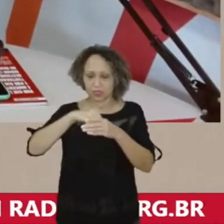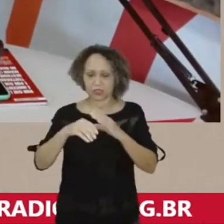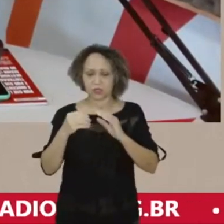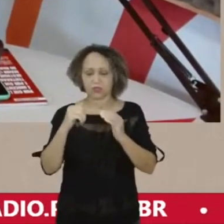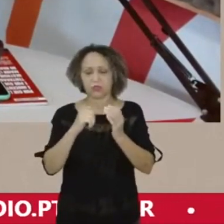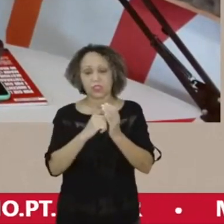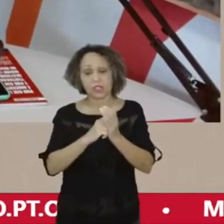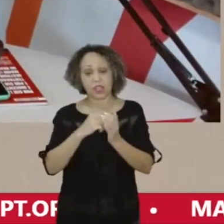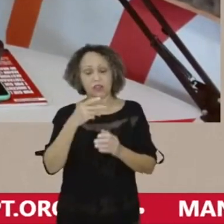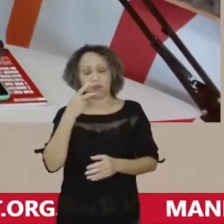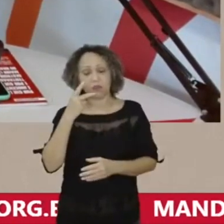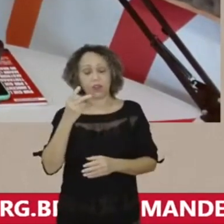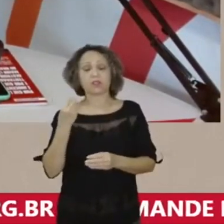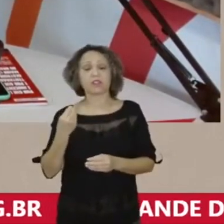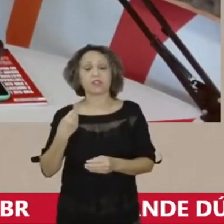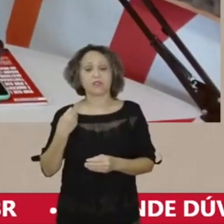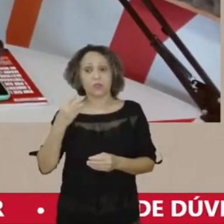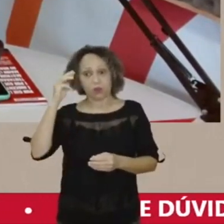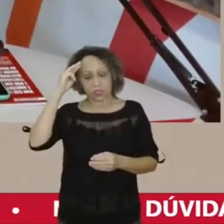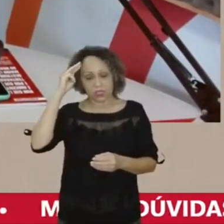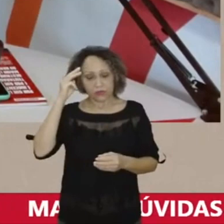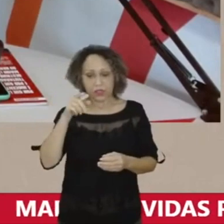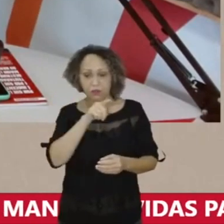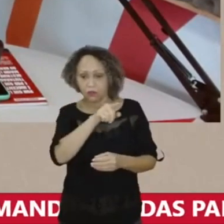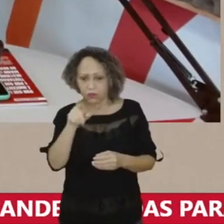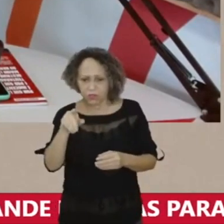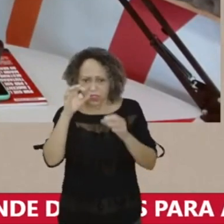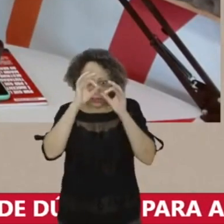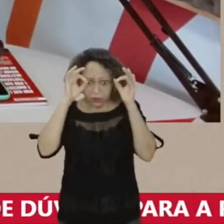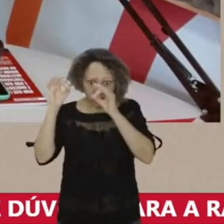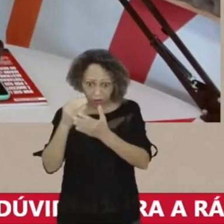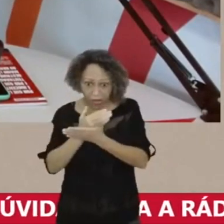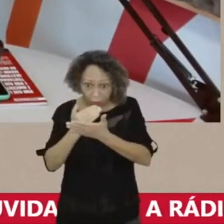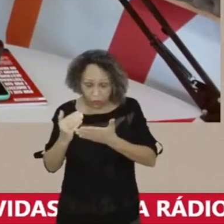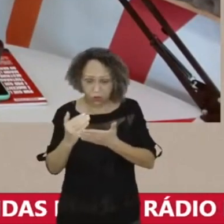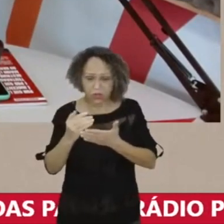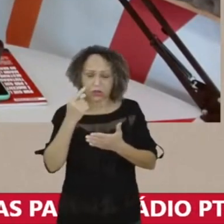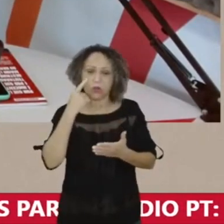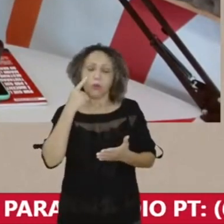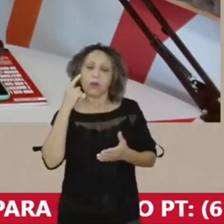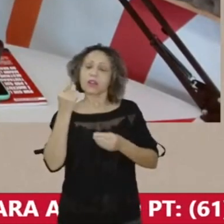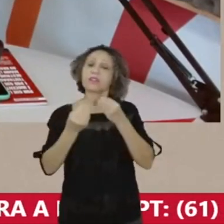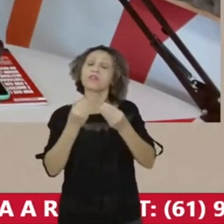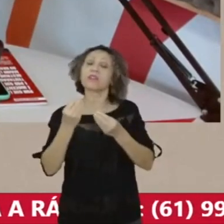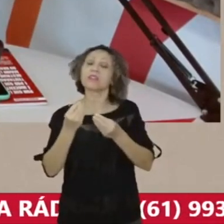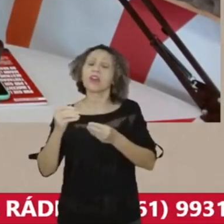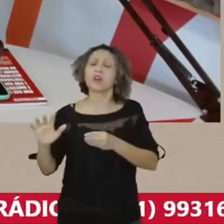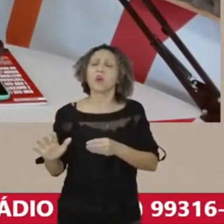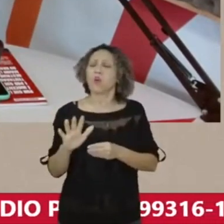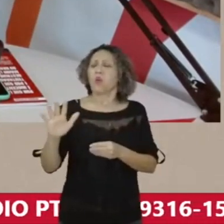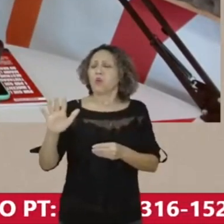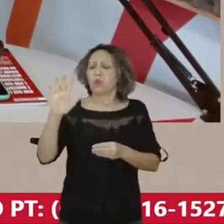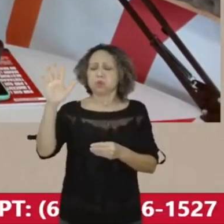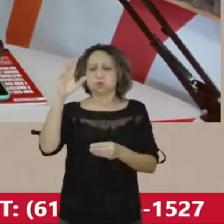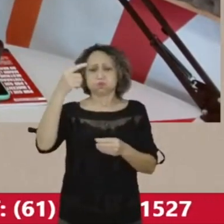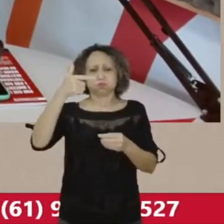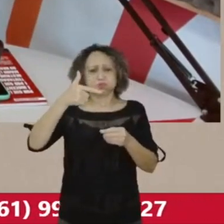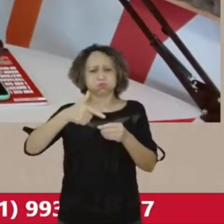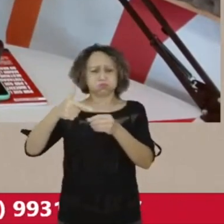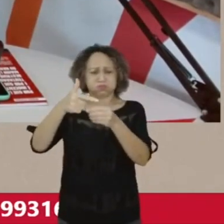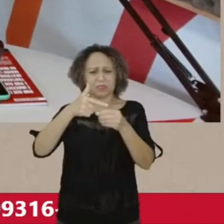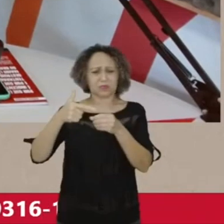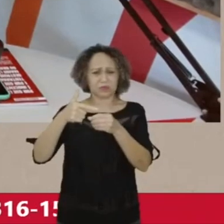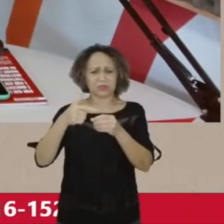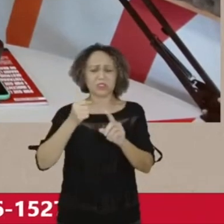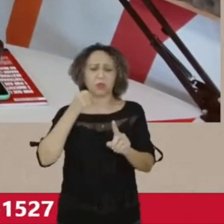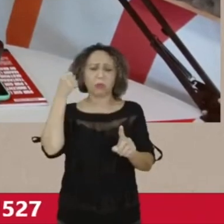PT desta terça-feira. Você que sintonizou agora, acompanha, a gente está falando da alta, né, dos preços dos combustíveis e o impacto disso